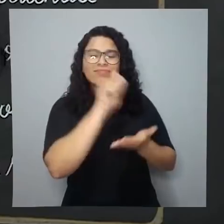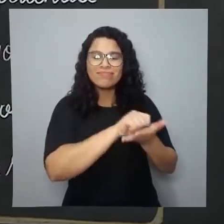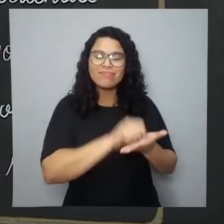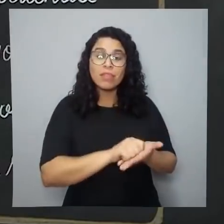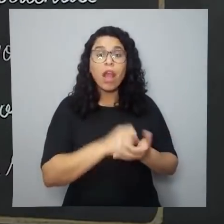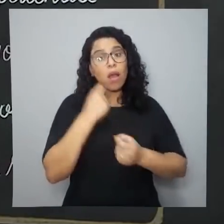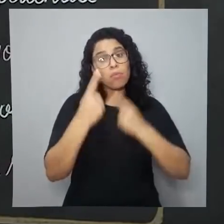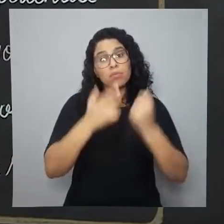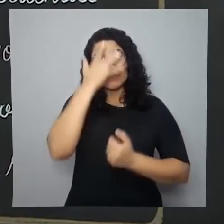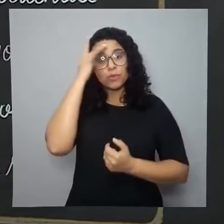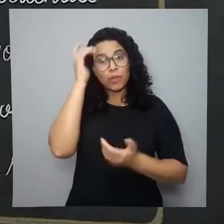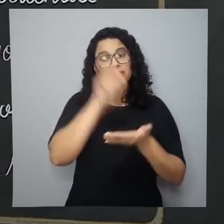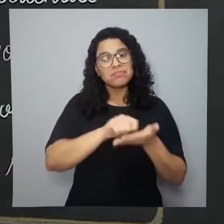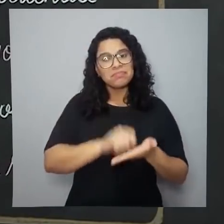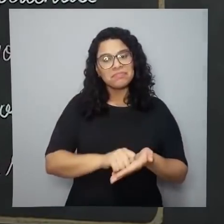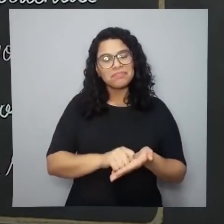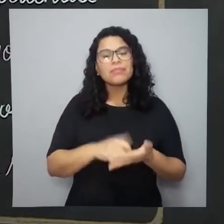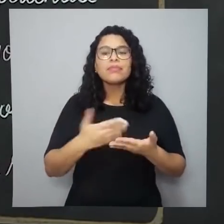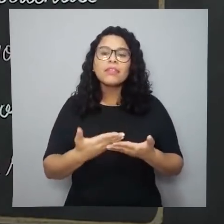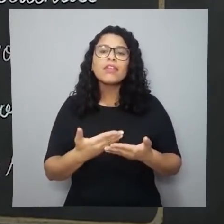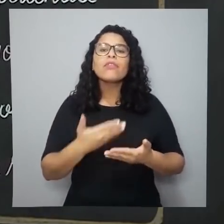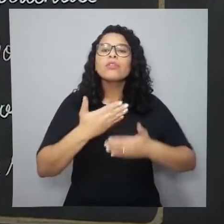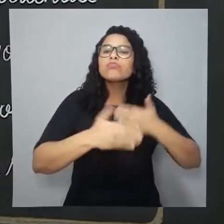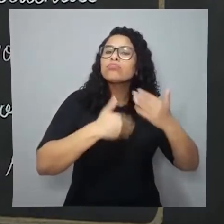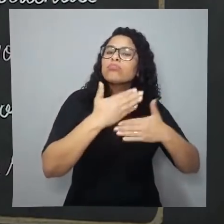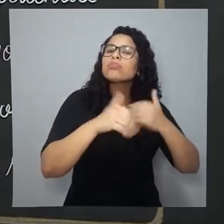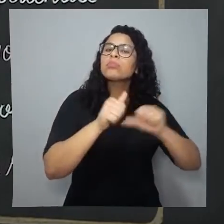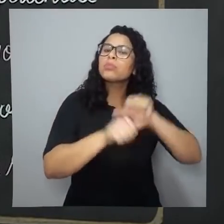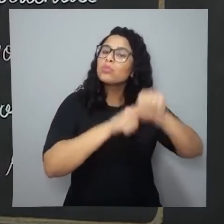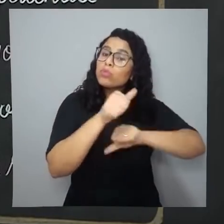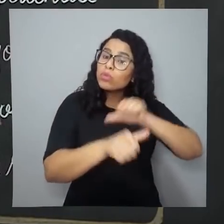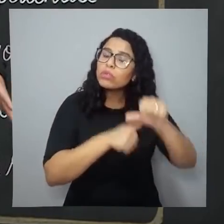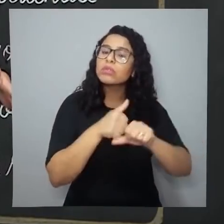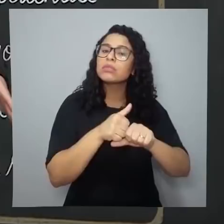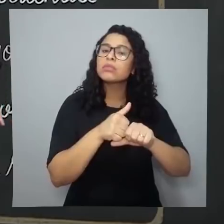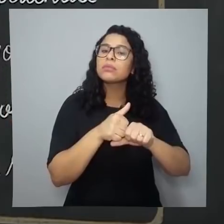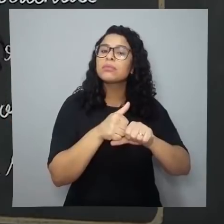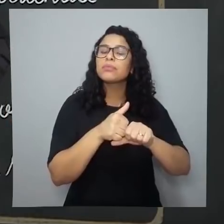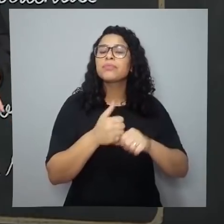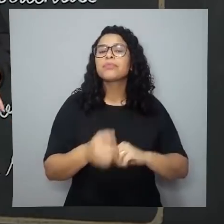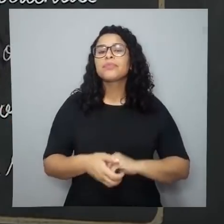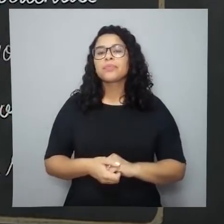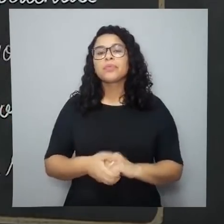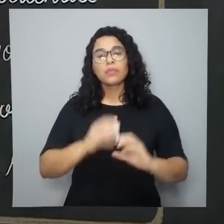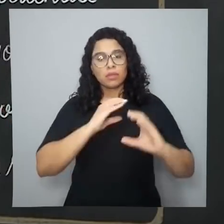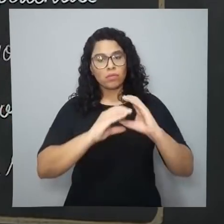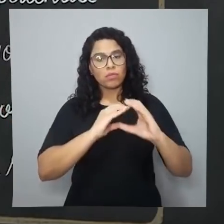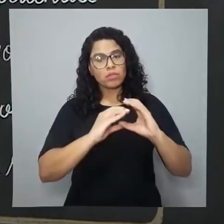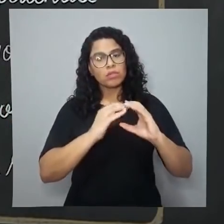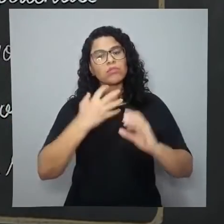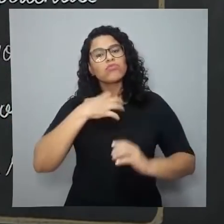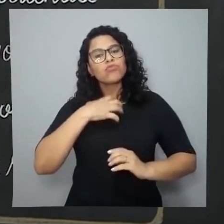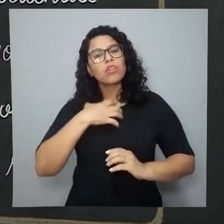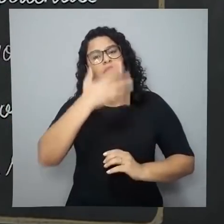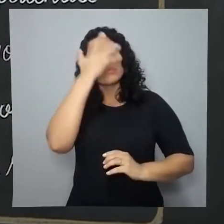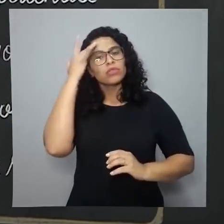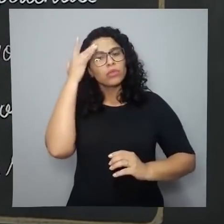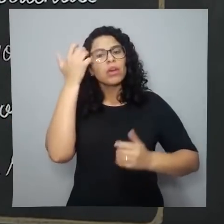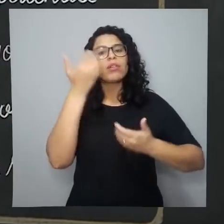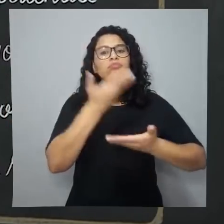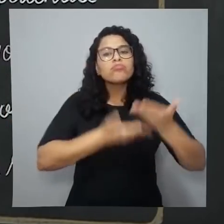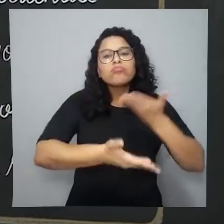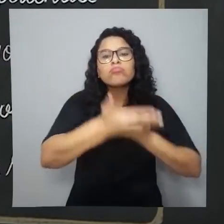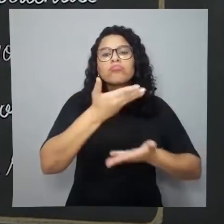dessa forma e o diário foi ganhando outras configurações com as transformações que aconteceram na comunicação e na forma que as pessoas descobriram